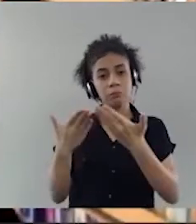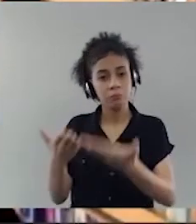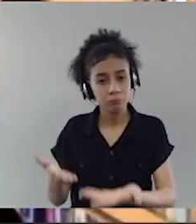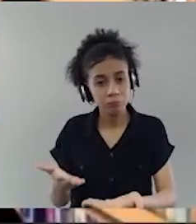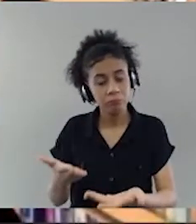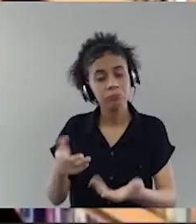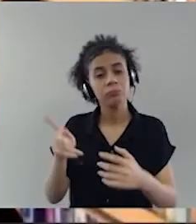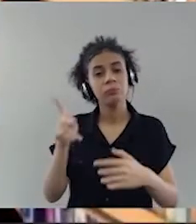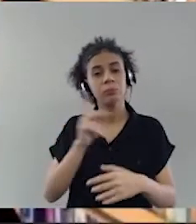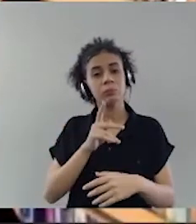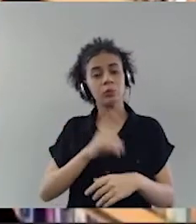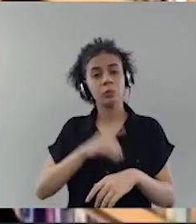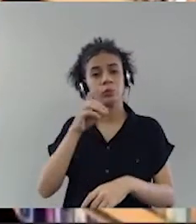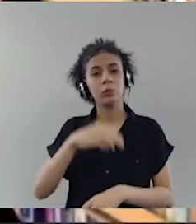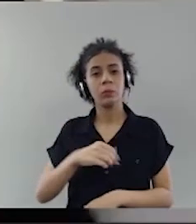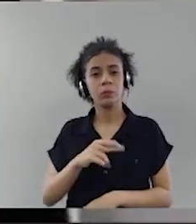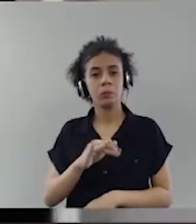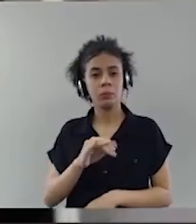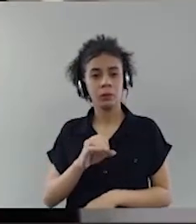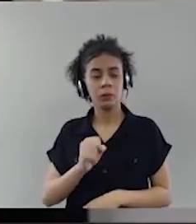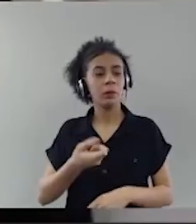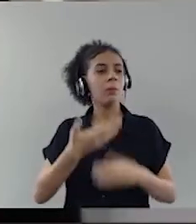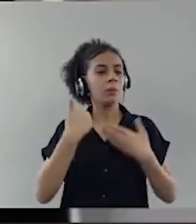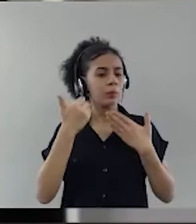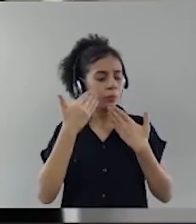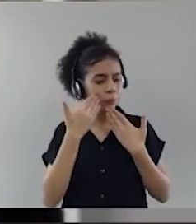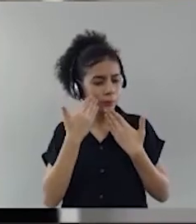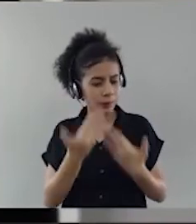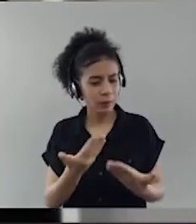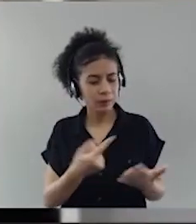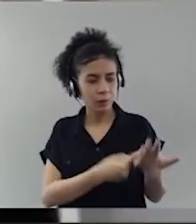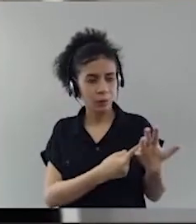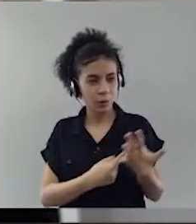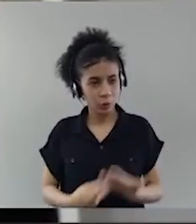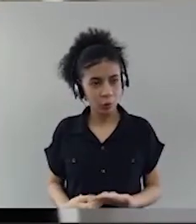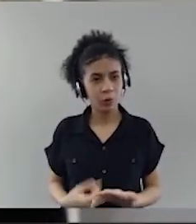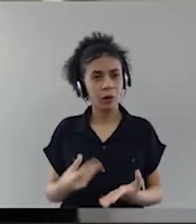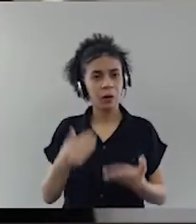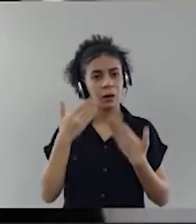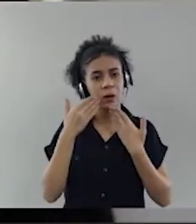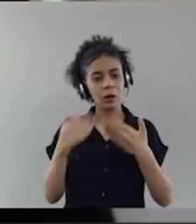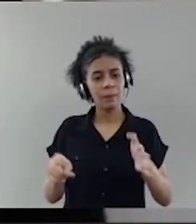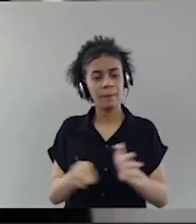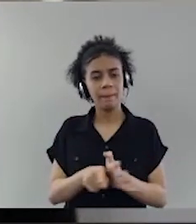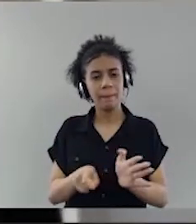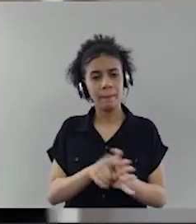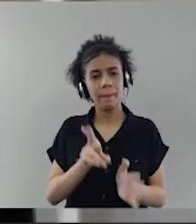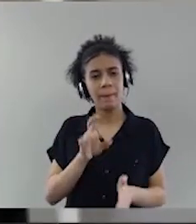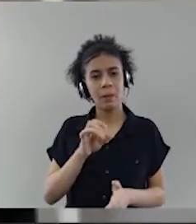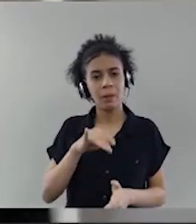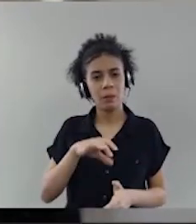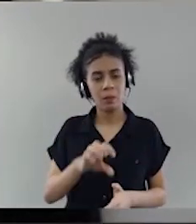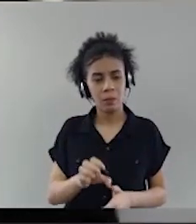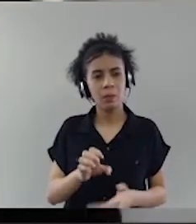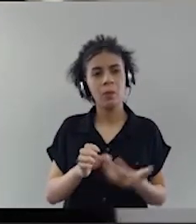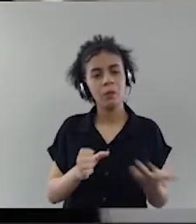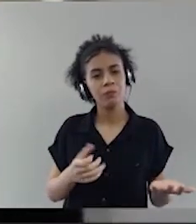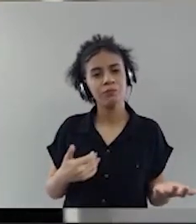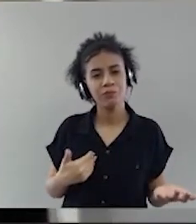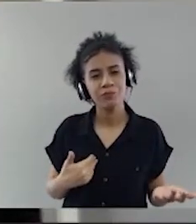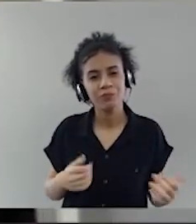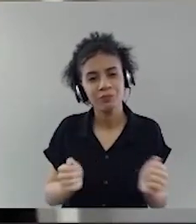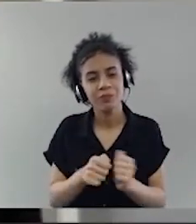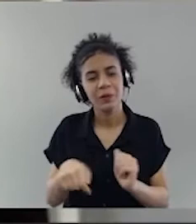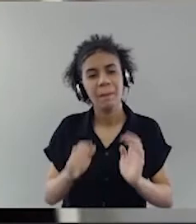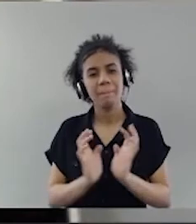doutor Marcos Nóbrega. Muito obrigado, doutor Canindé. Quero agradecer o convite, agradecer também ao doutor Rony Duarte, né, meu conterrâneo aqui